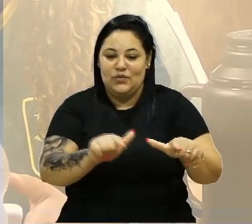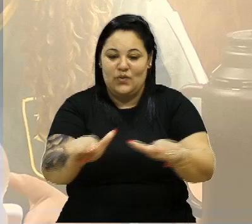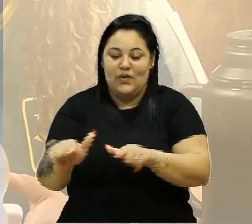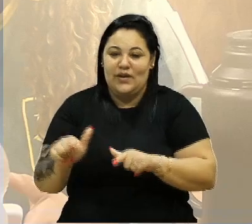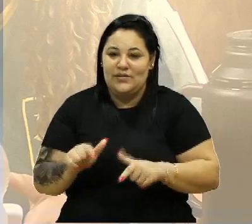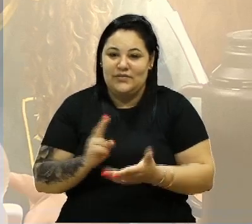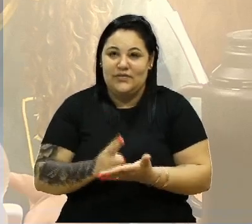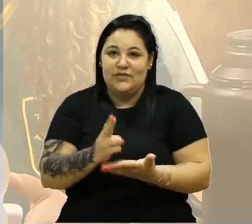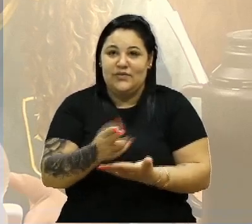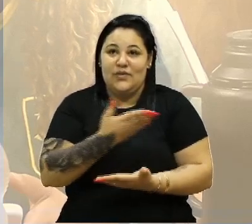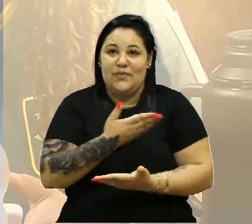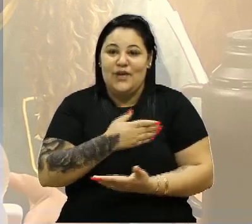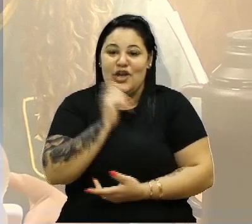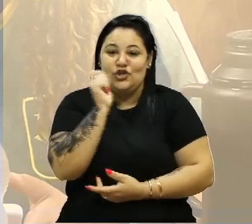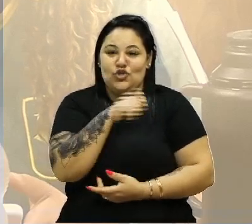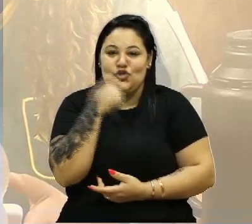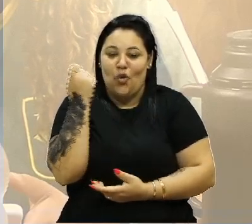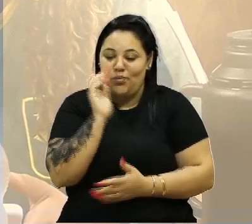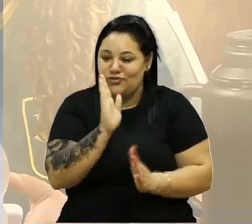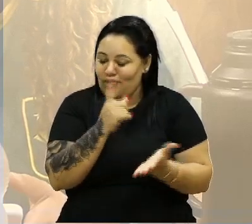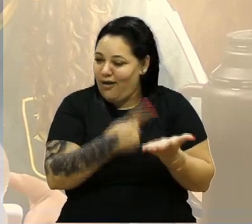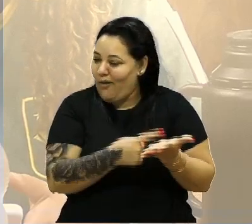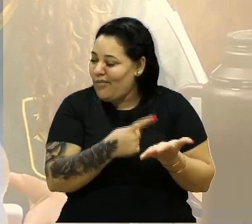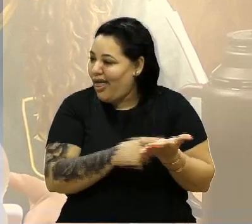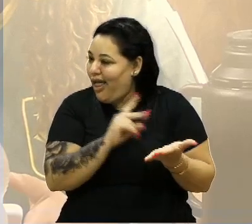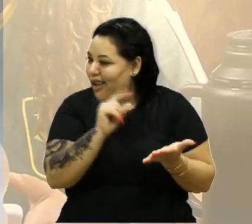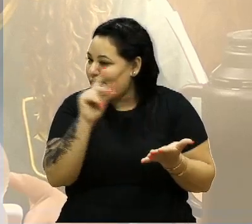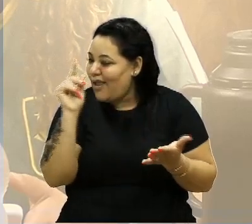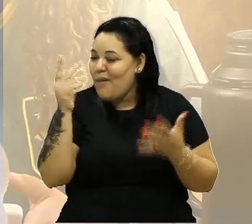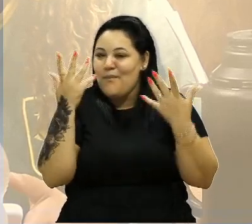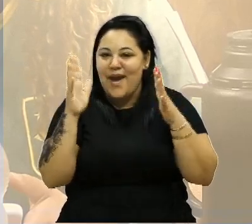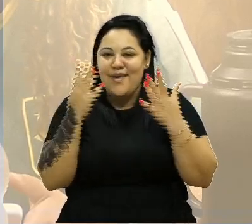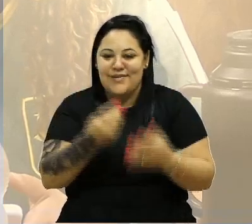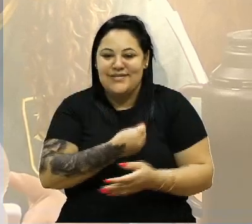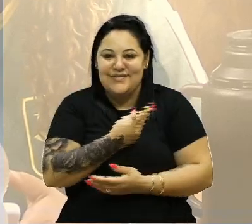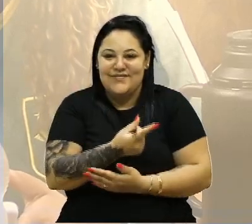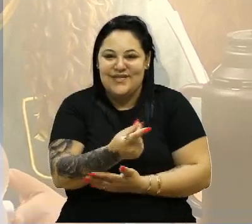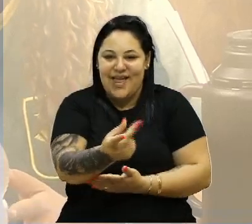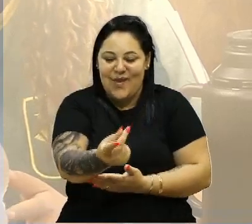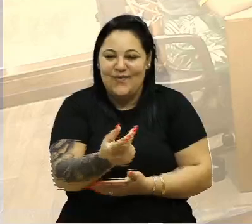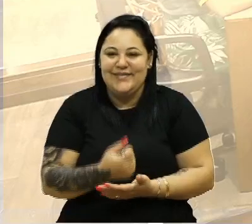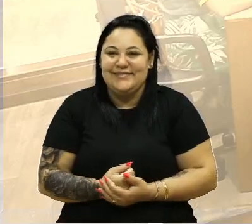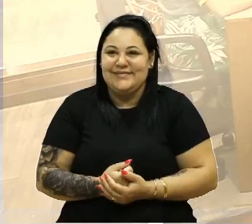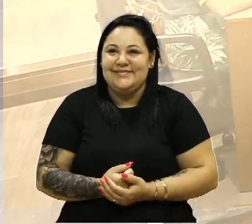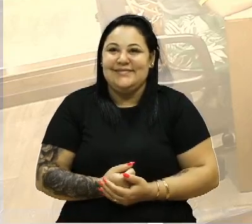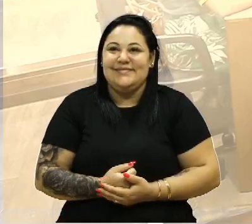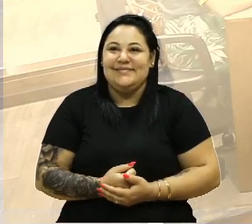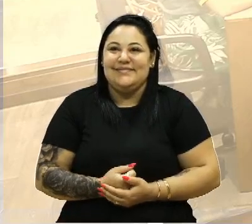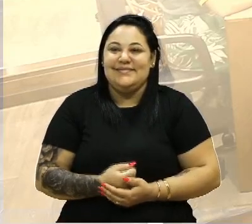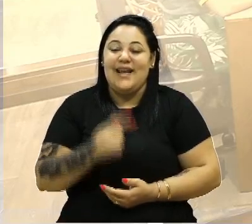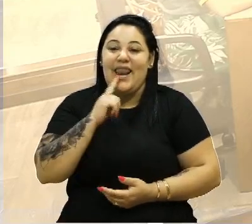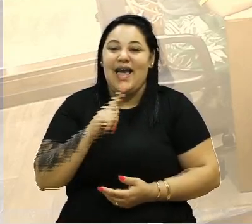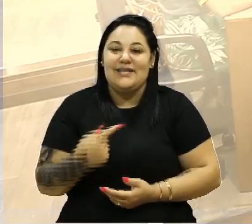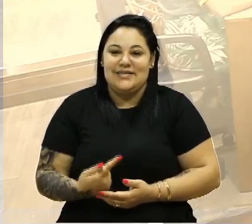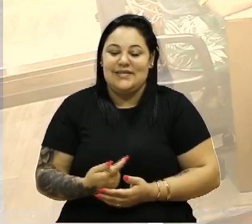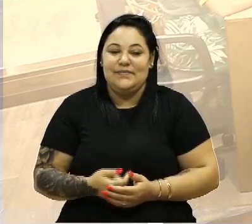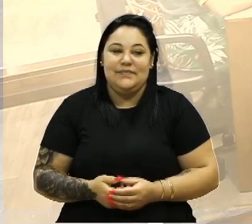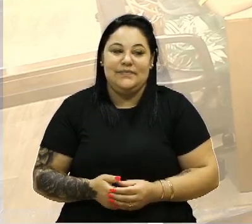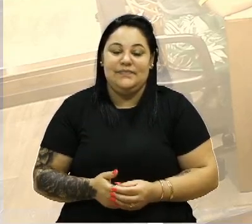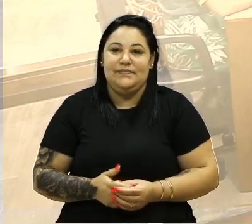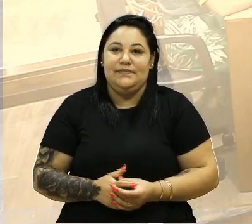e o chopp que está marcado há bastante tempo. Parabéns, vereador. Vida longa aí na sua trajetória. Vereadora Gladys.